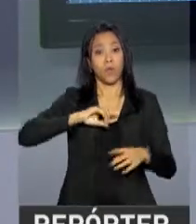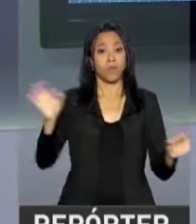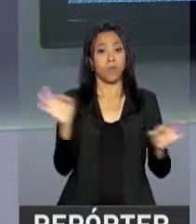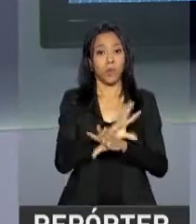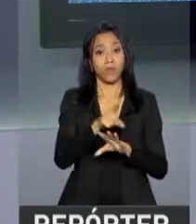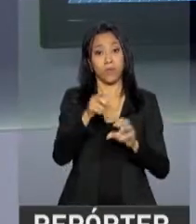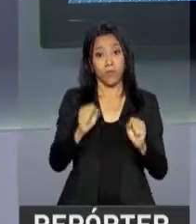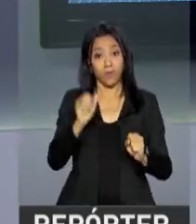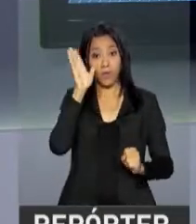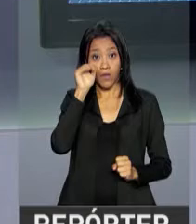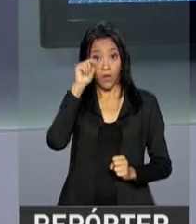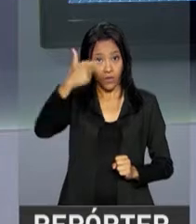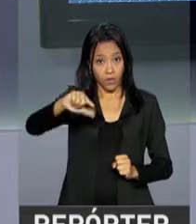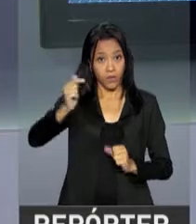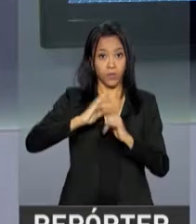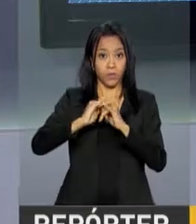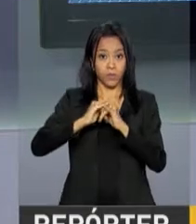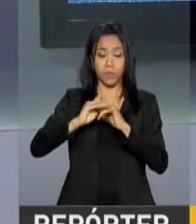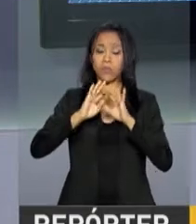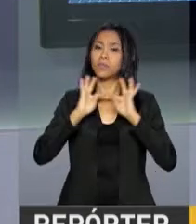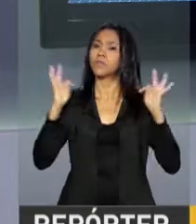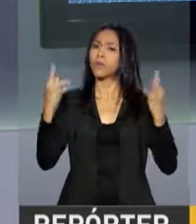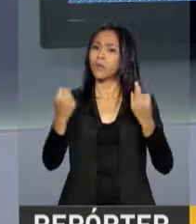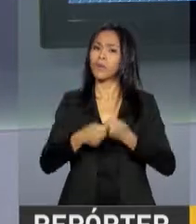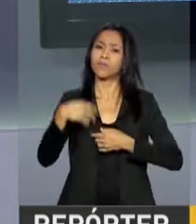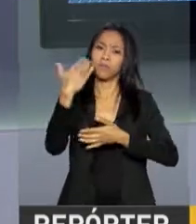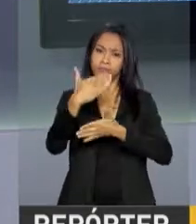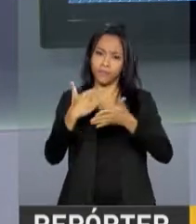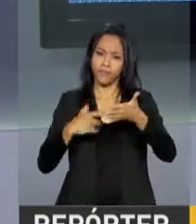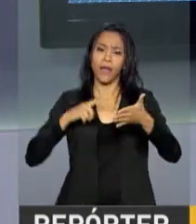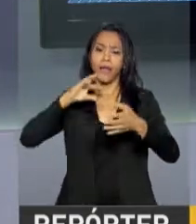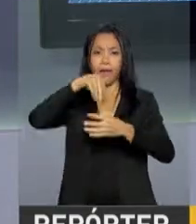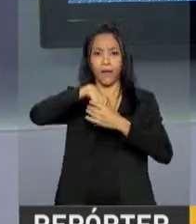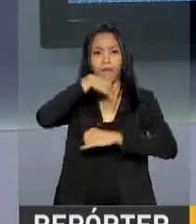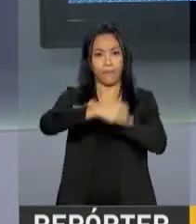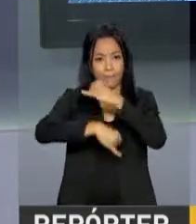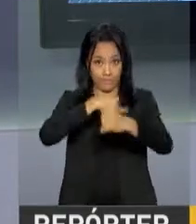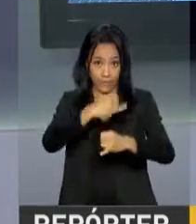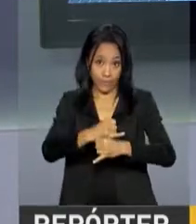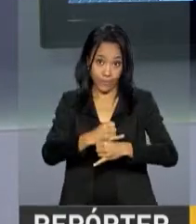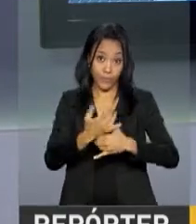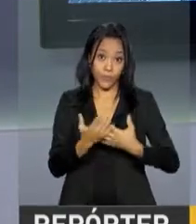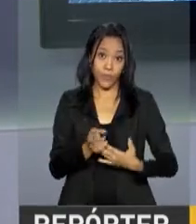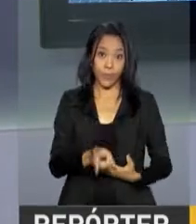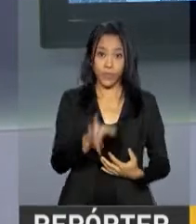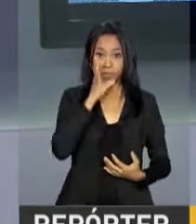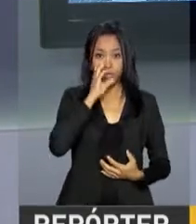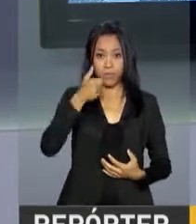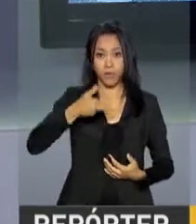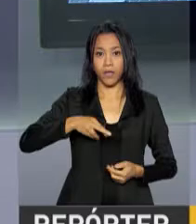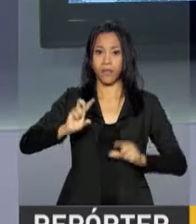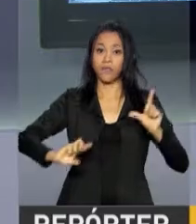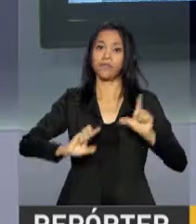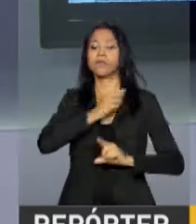Você pode rever as reportagens no YouTube e toda a nossa programação também está na internet. Continue na